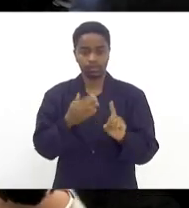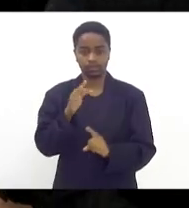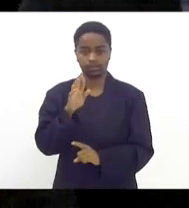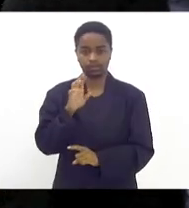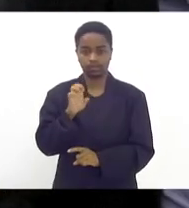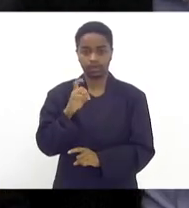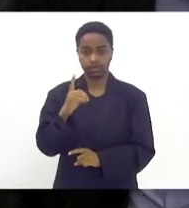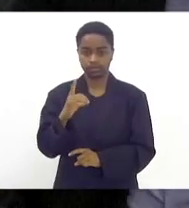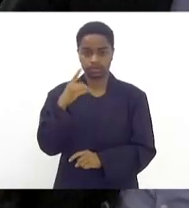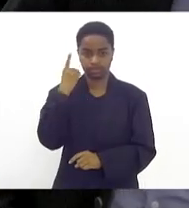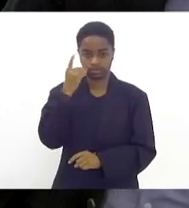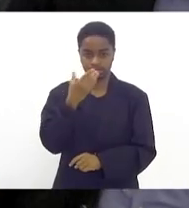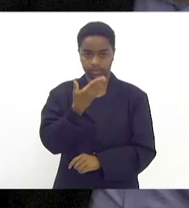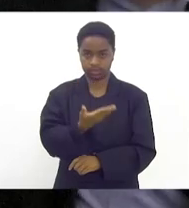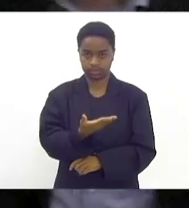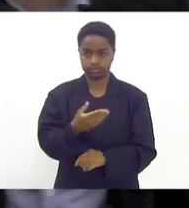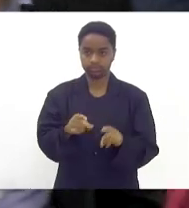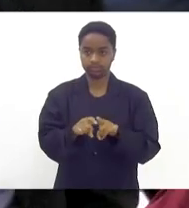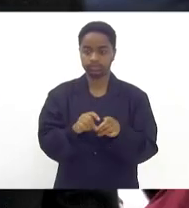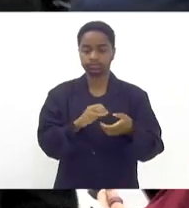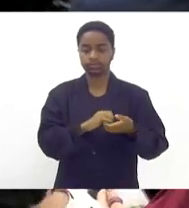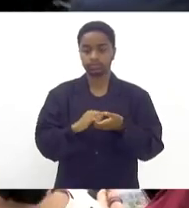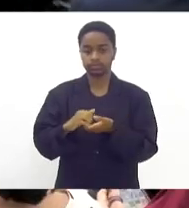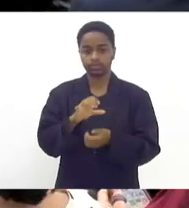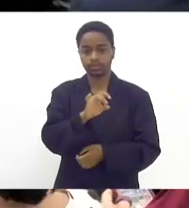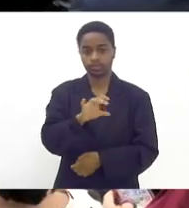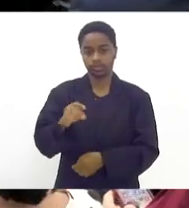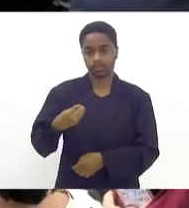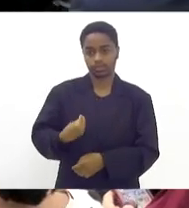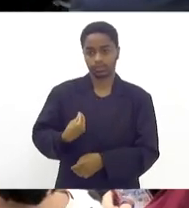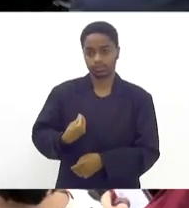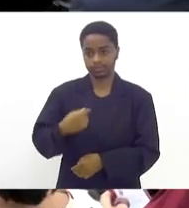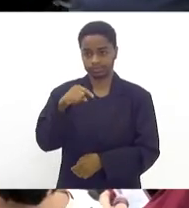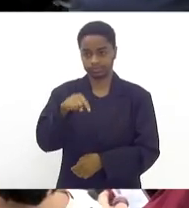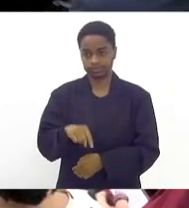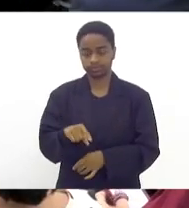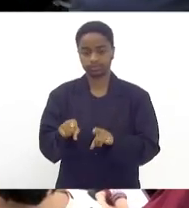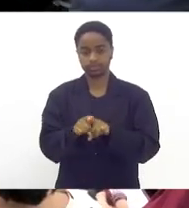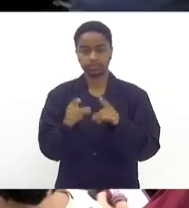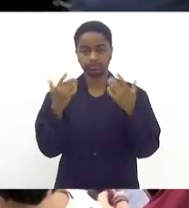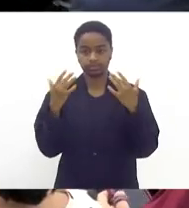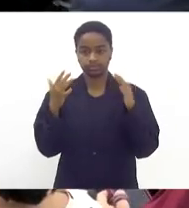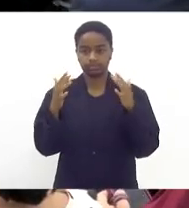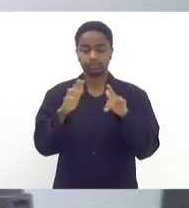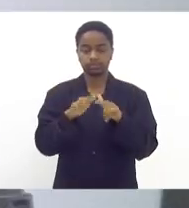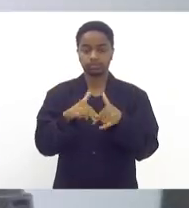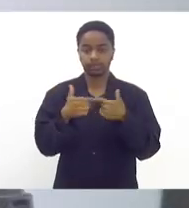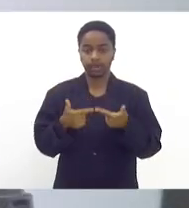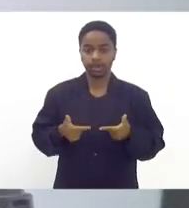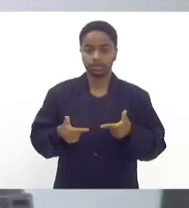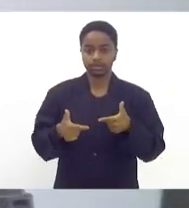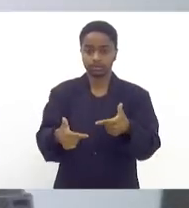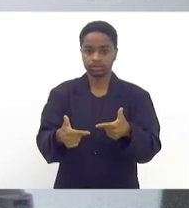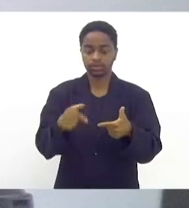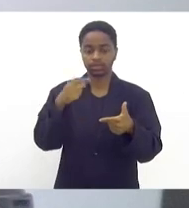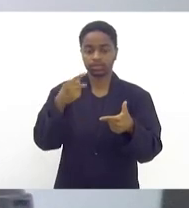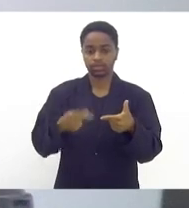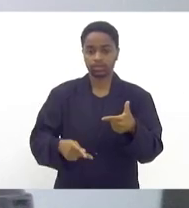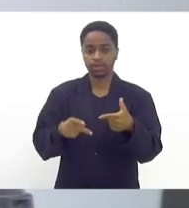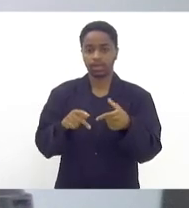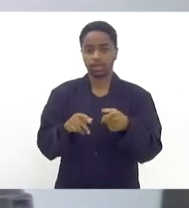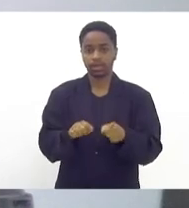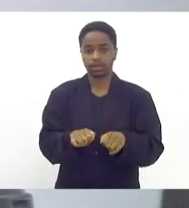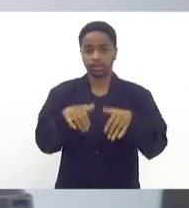Deputado cumprimento todos aqui da mesa parabenizar Fred por por essa iniciativa dessa audiência junto com